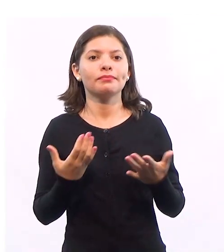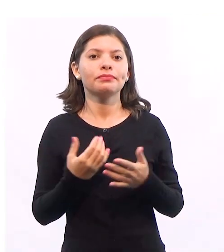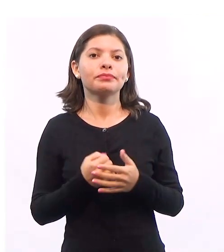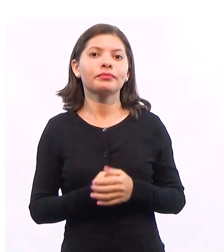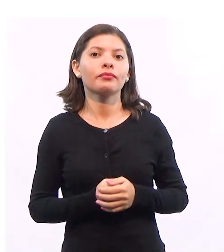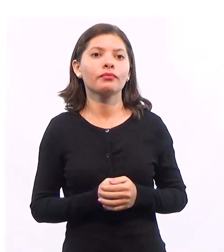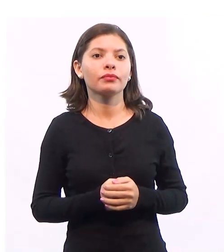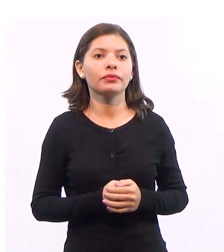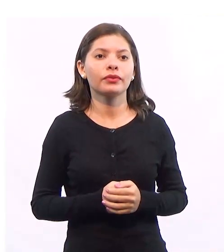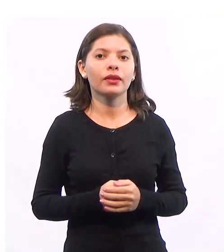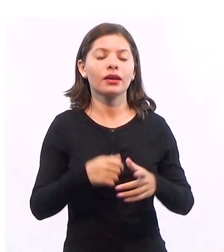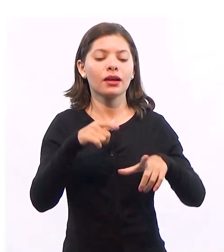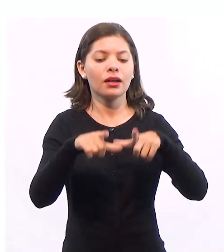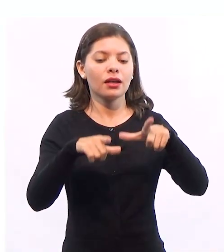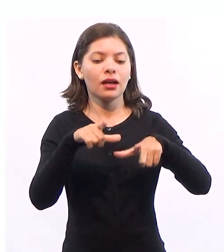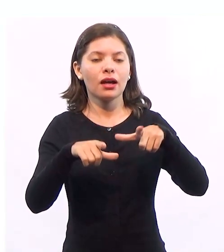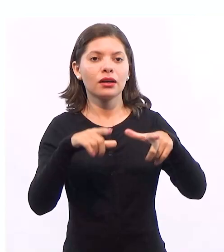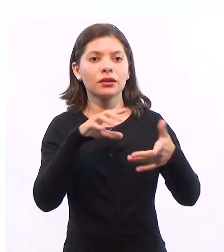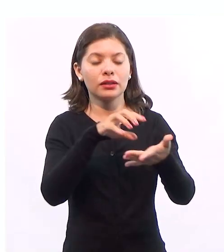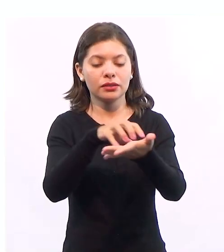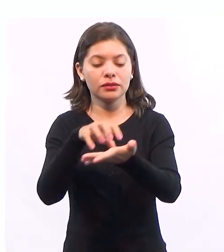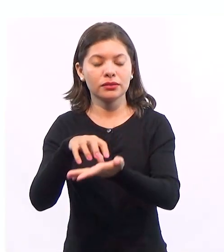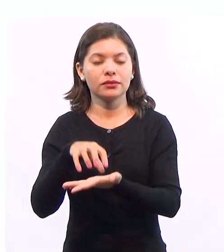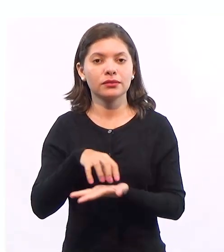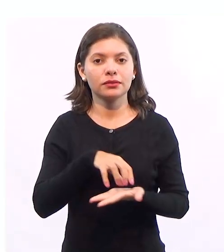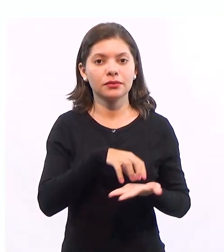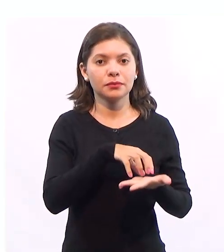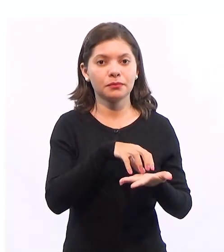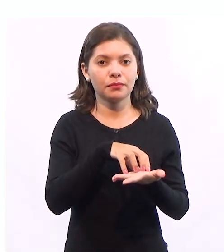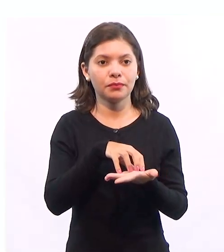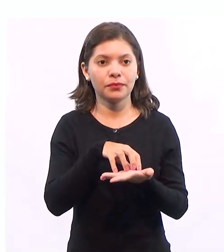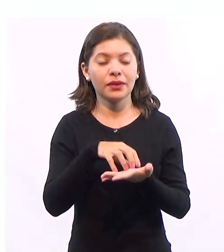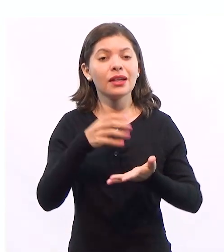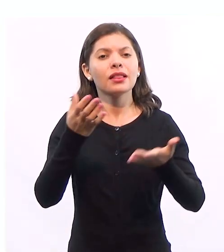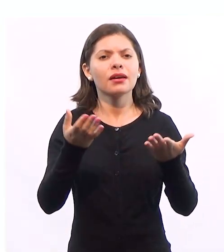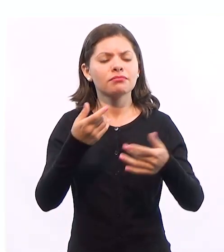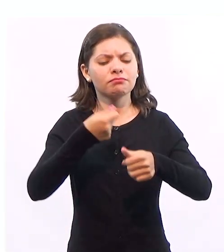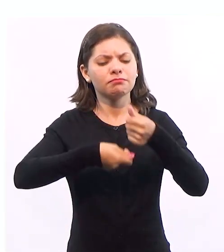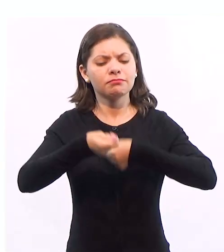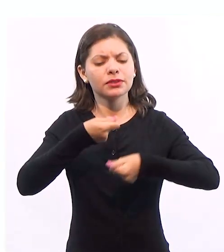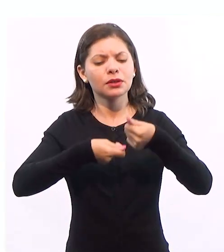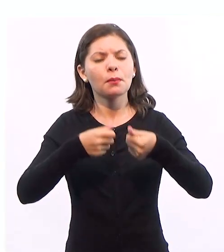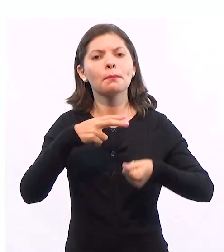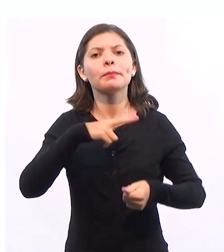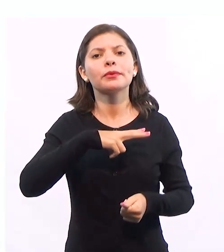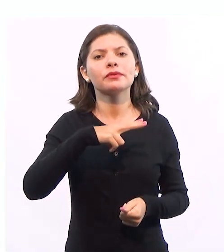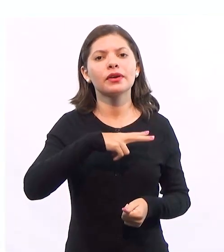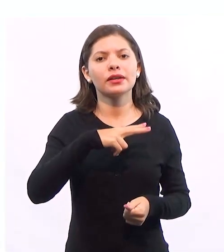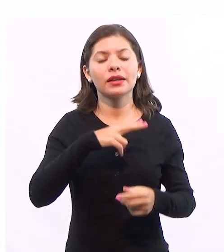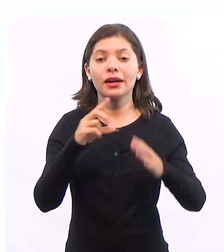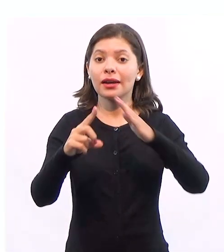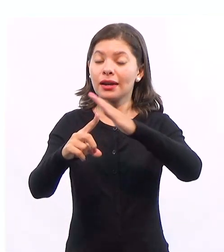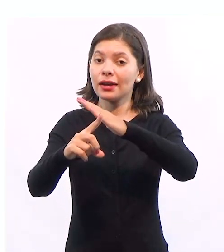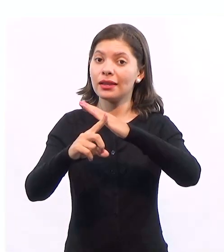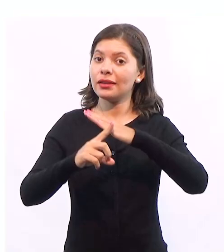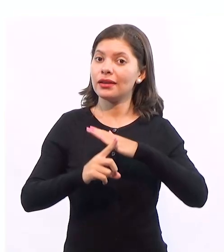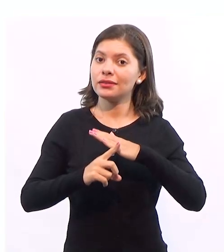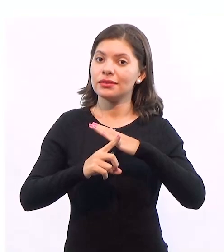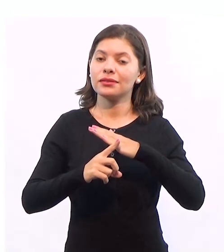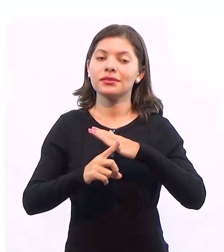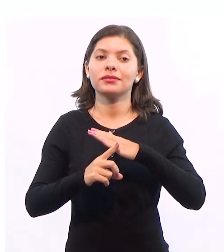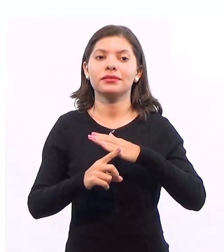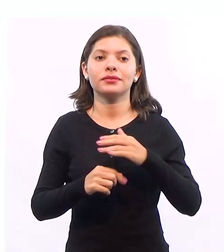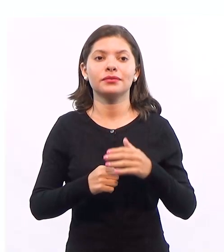órgãos, além dos fornecedores e prestadores de serviços e as organizações. E na administração privada,